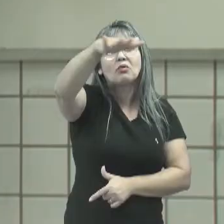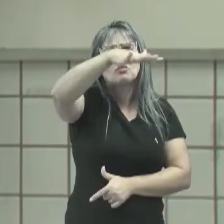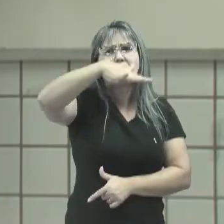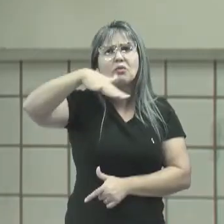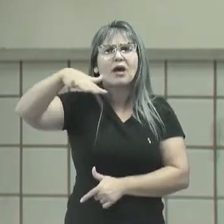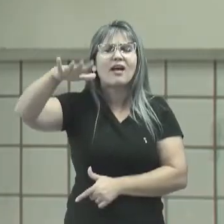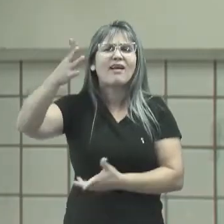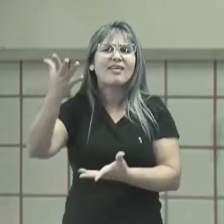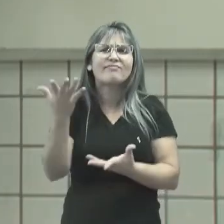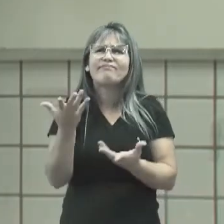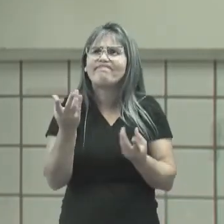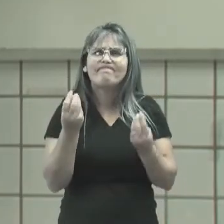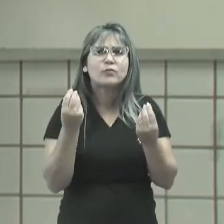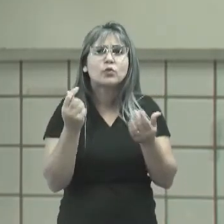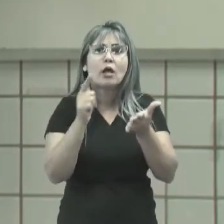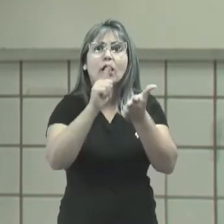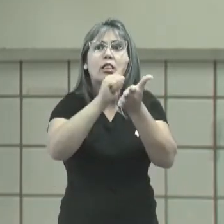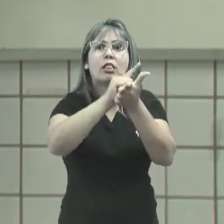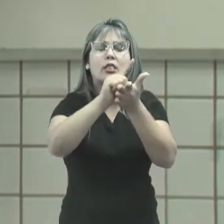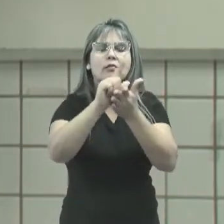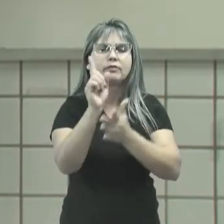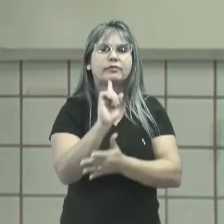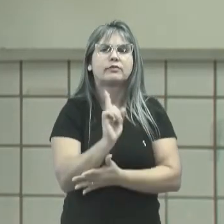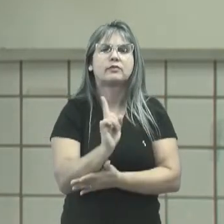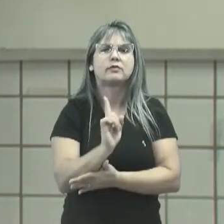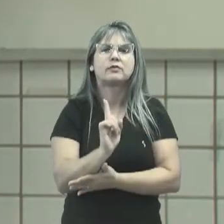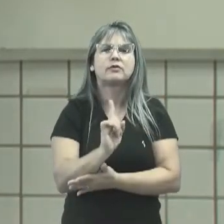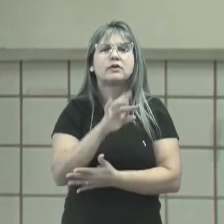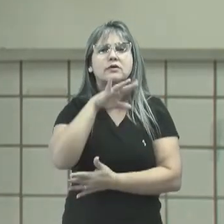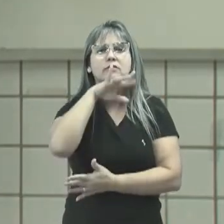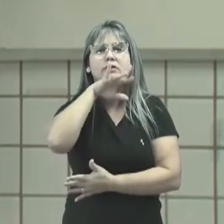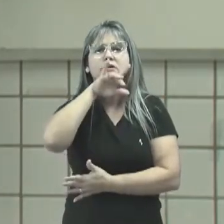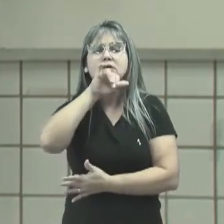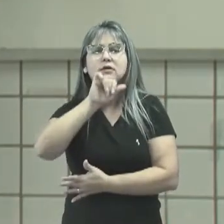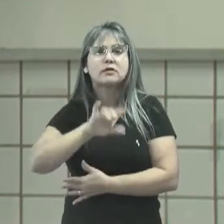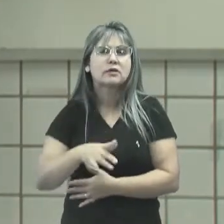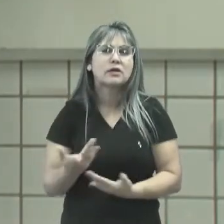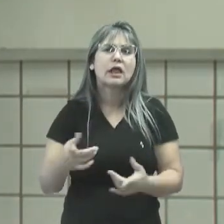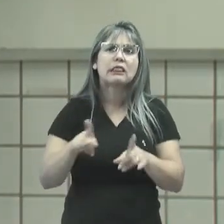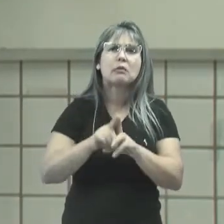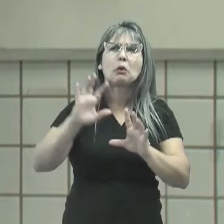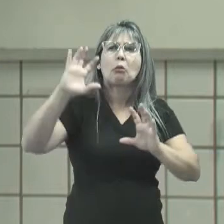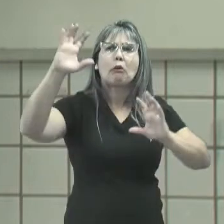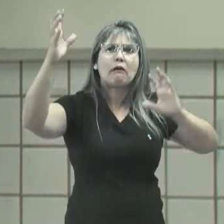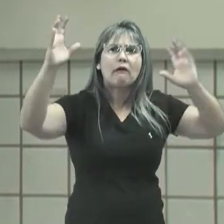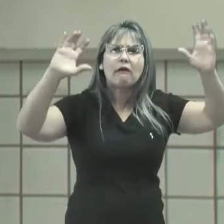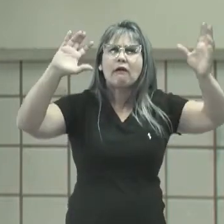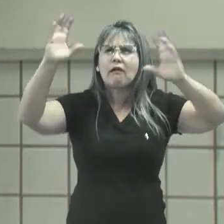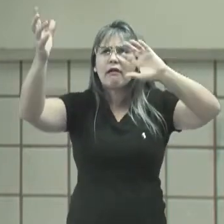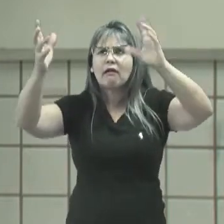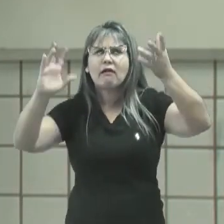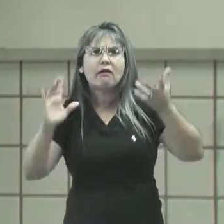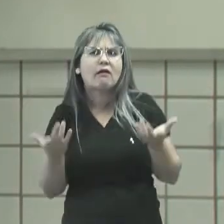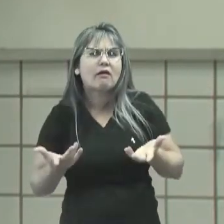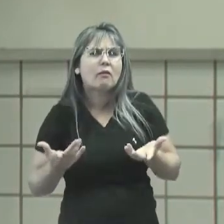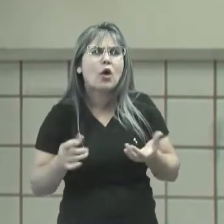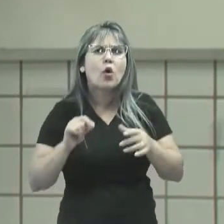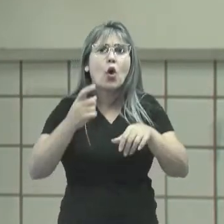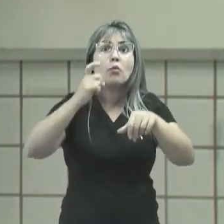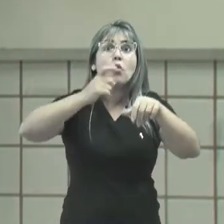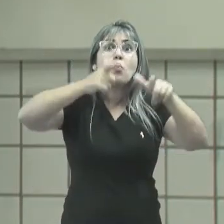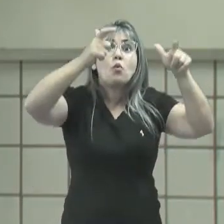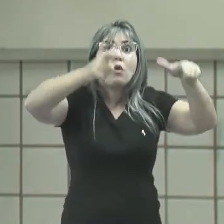ar prejudicada. Além disso, o próprio clima, o derretimento das calotas polares,